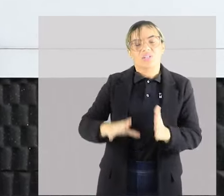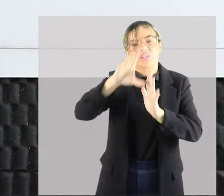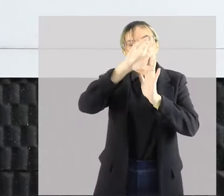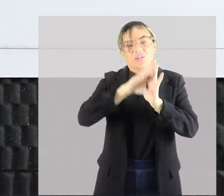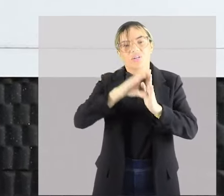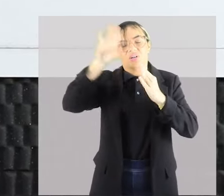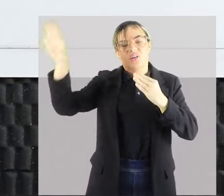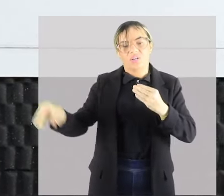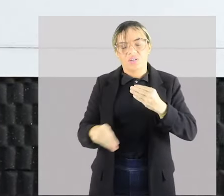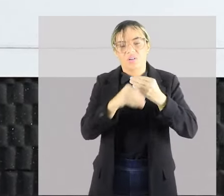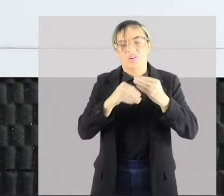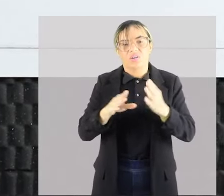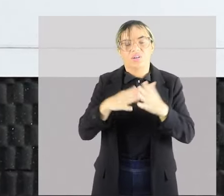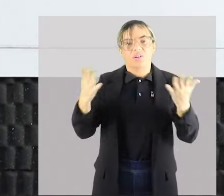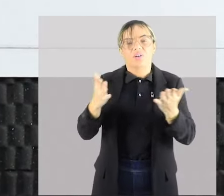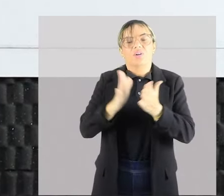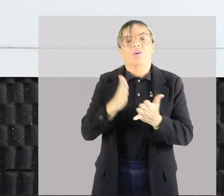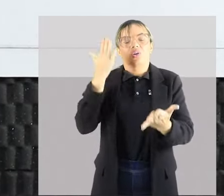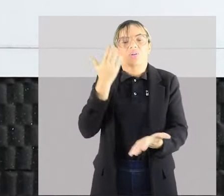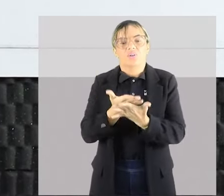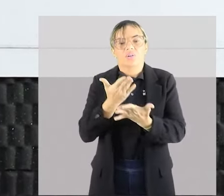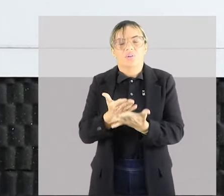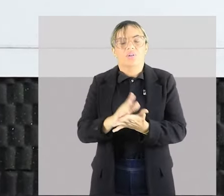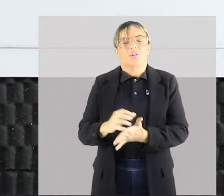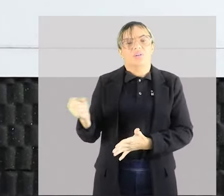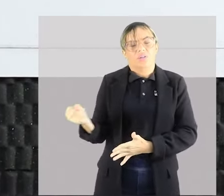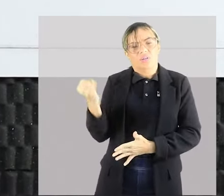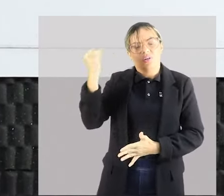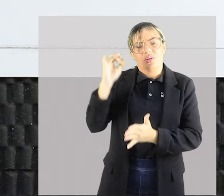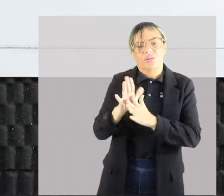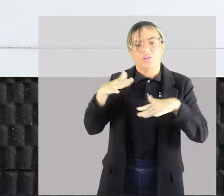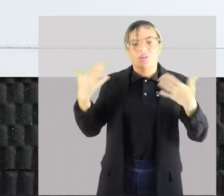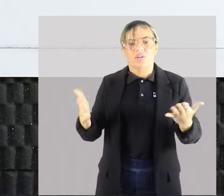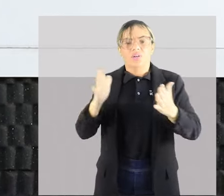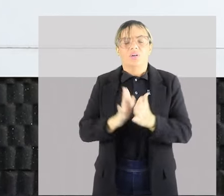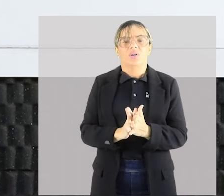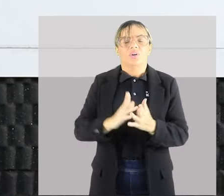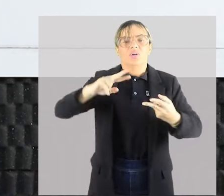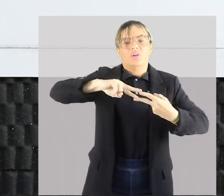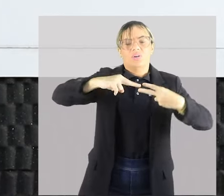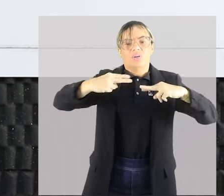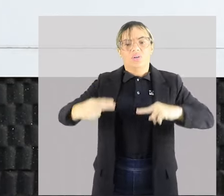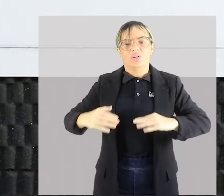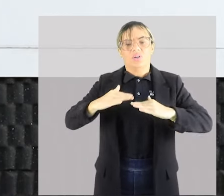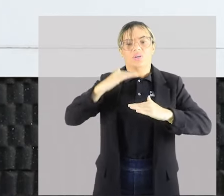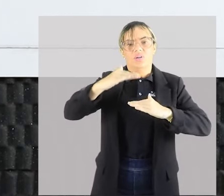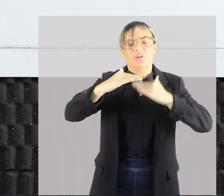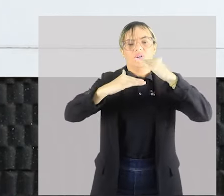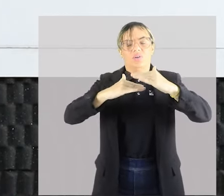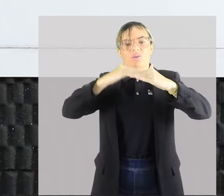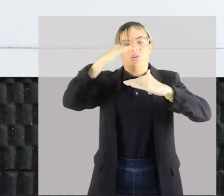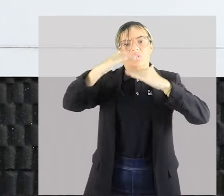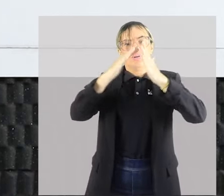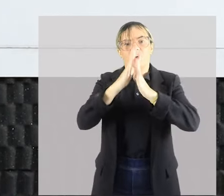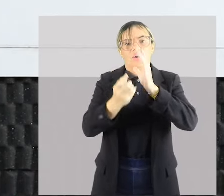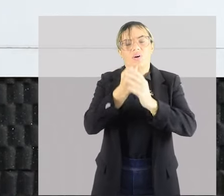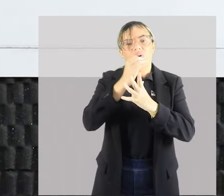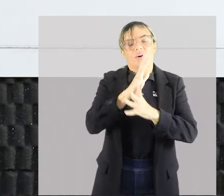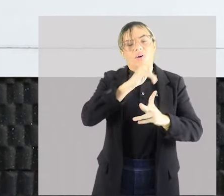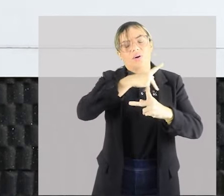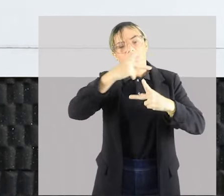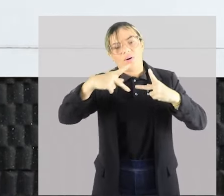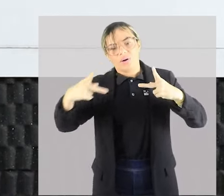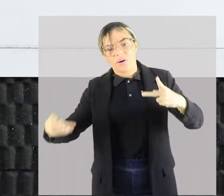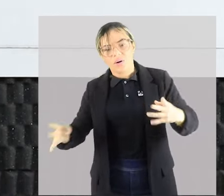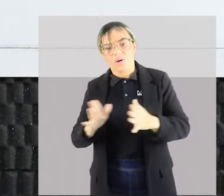complementares para uma aula Super Interessante a gente hoje vai falar sobre código genético e síntese de proteínas então eu Convido